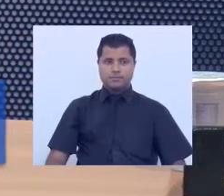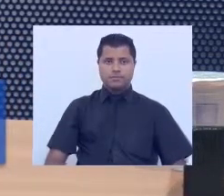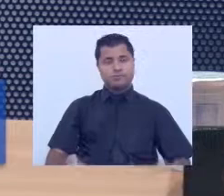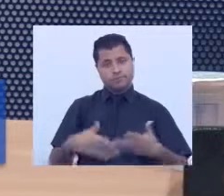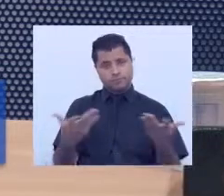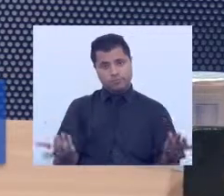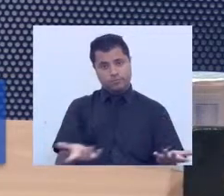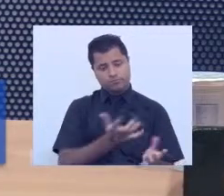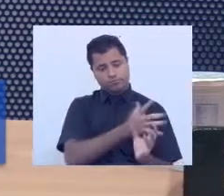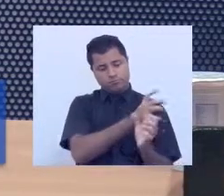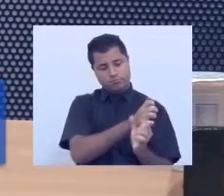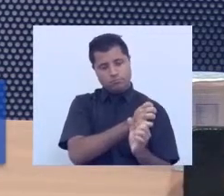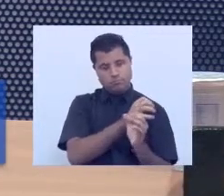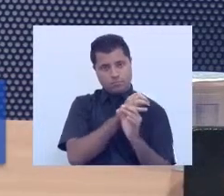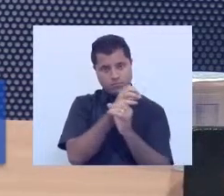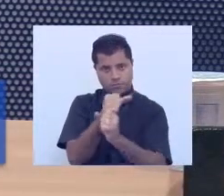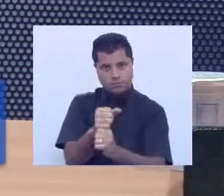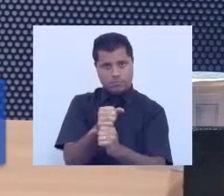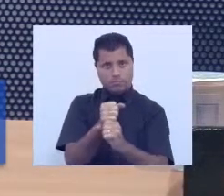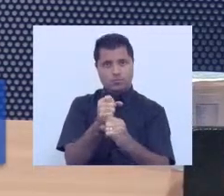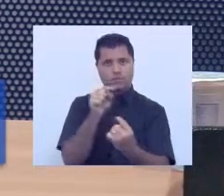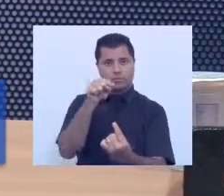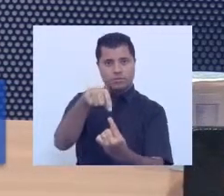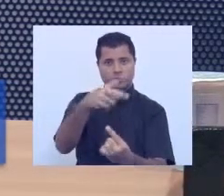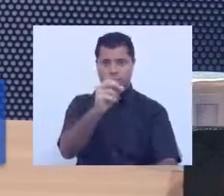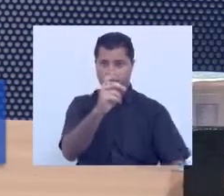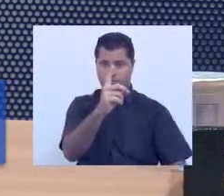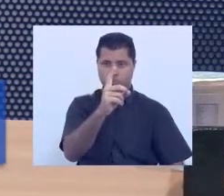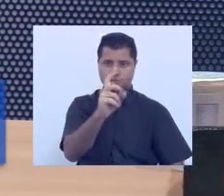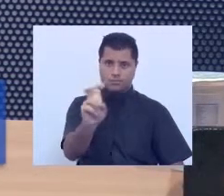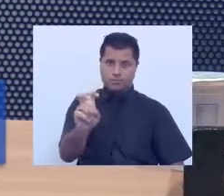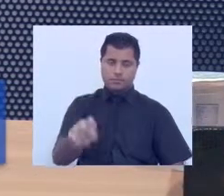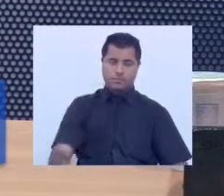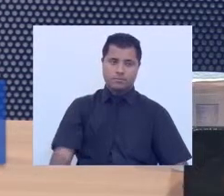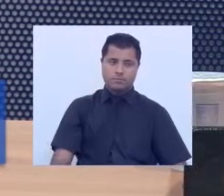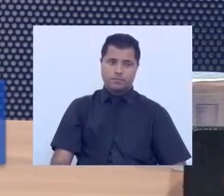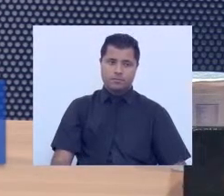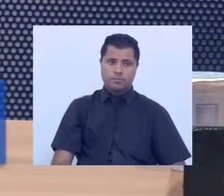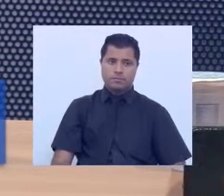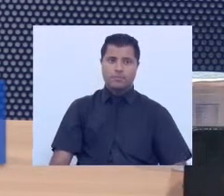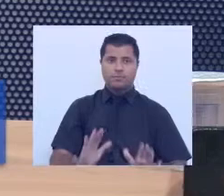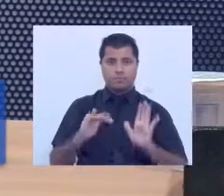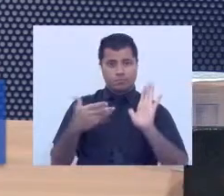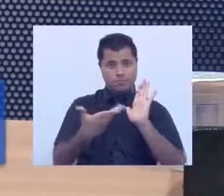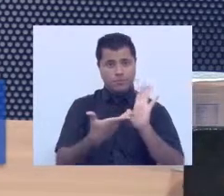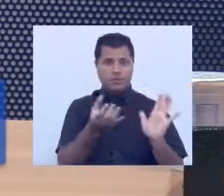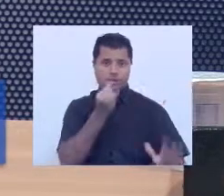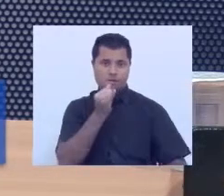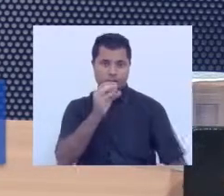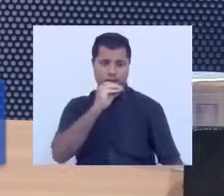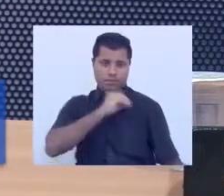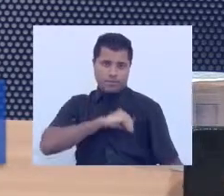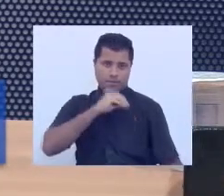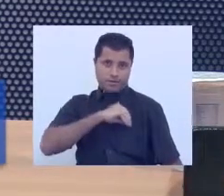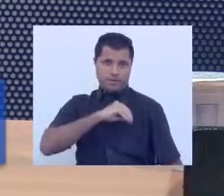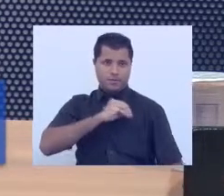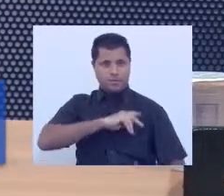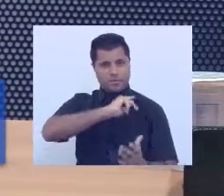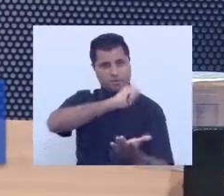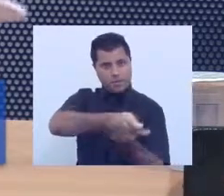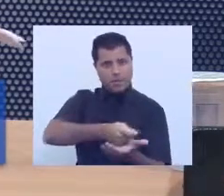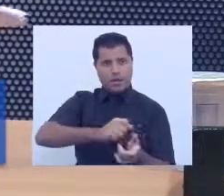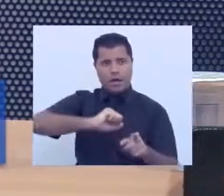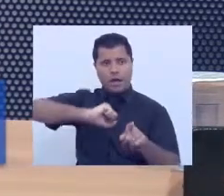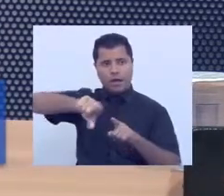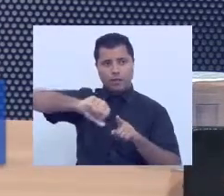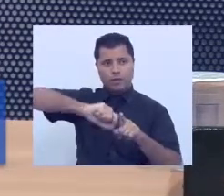Essas são as dotações orçamentárias que dão conta, além da folha, né, de pagamento dos aluguéis